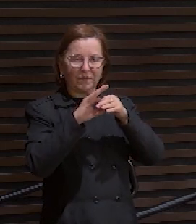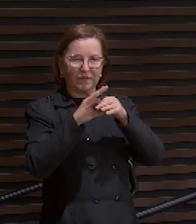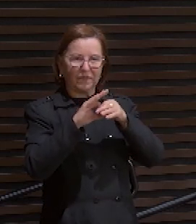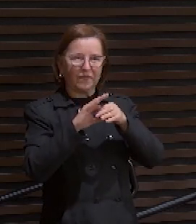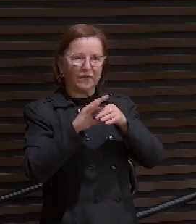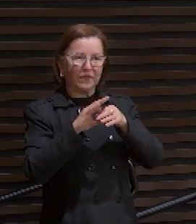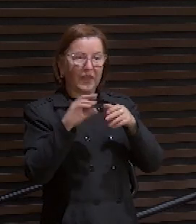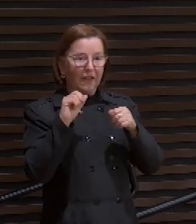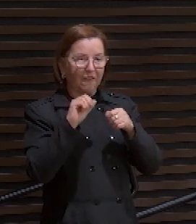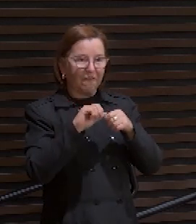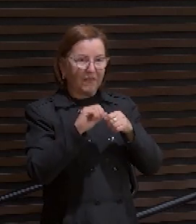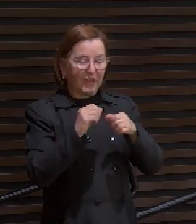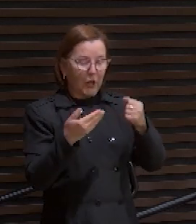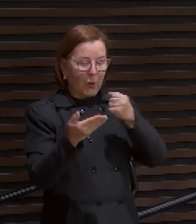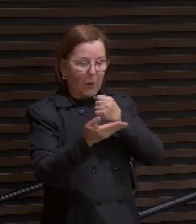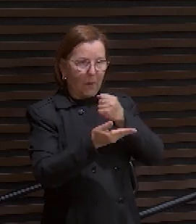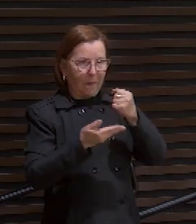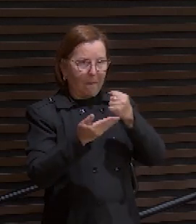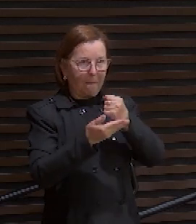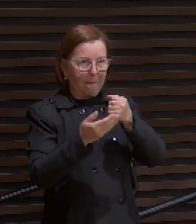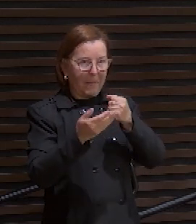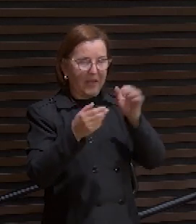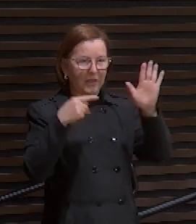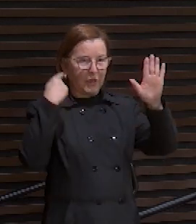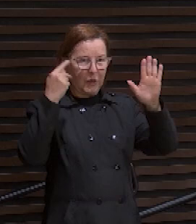superiores promessas.